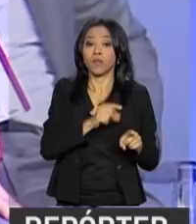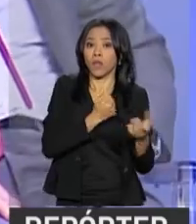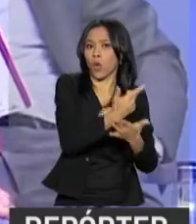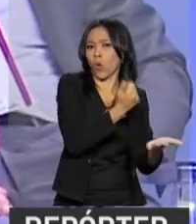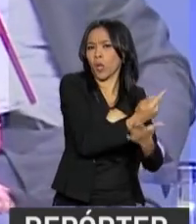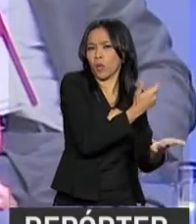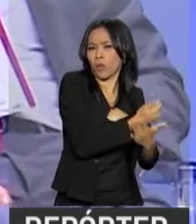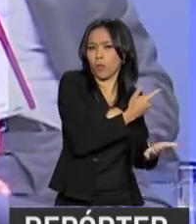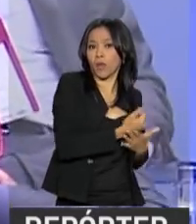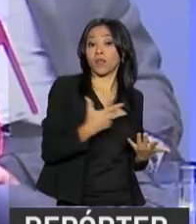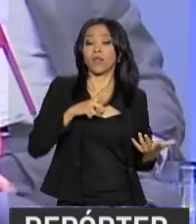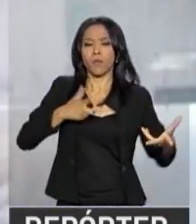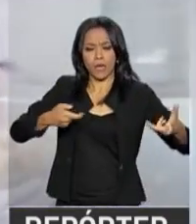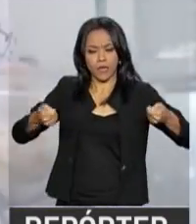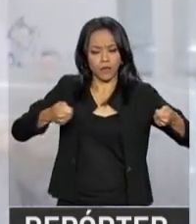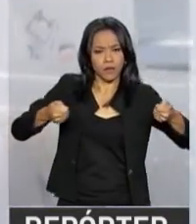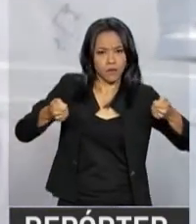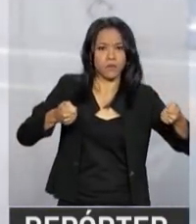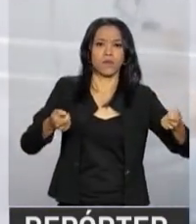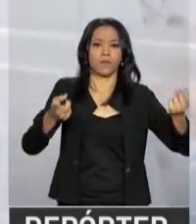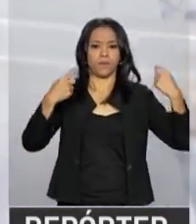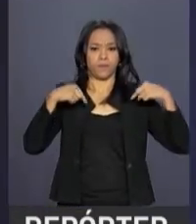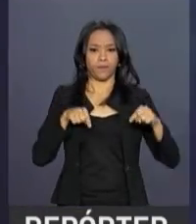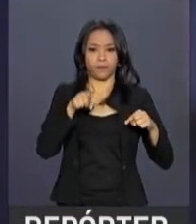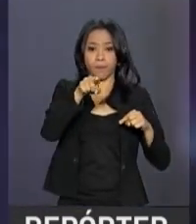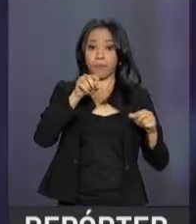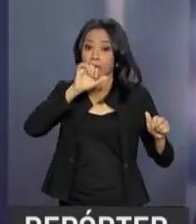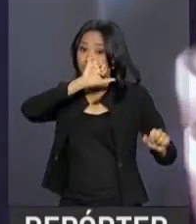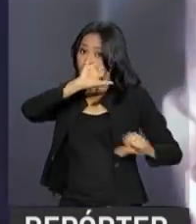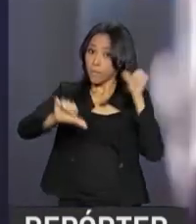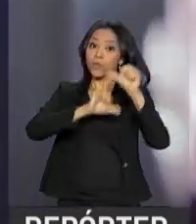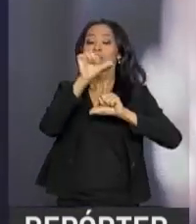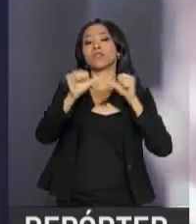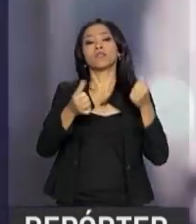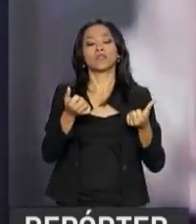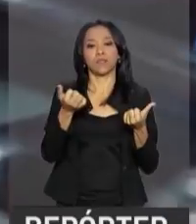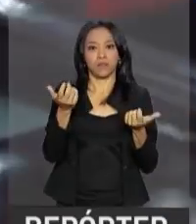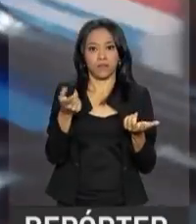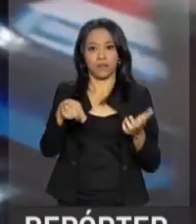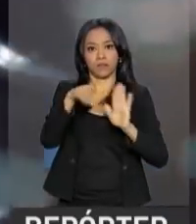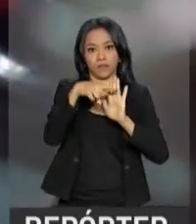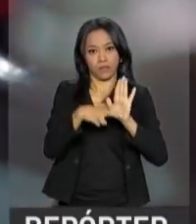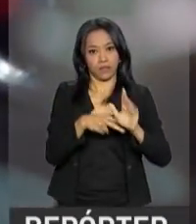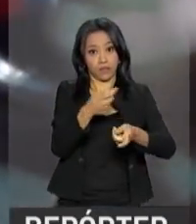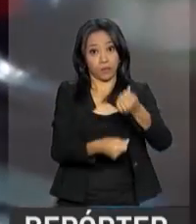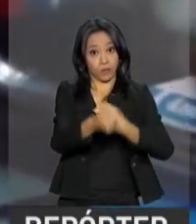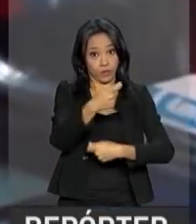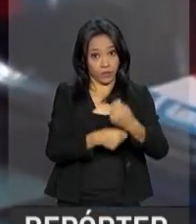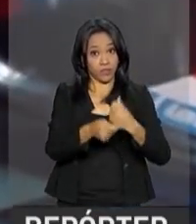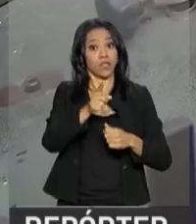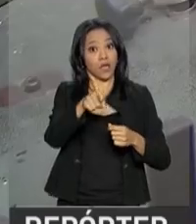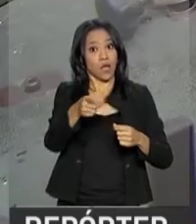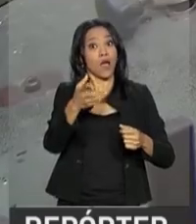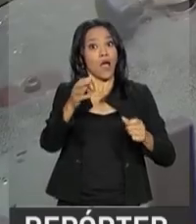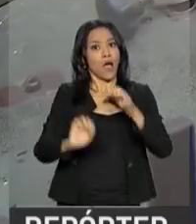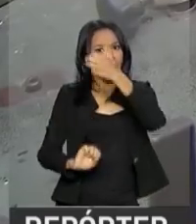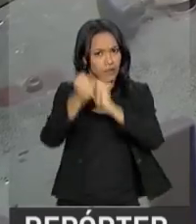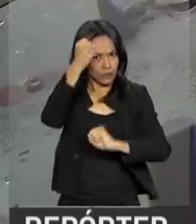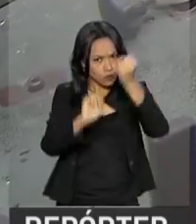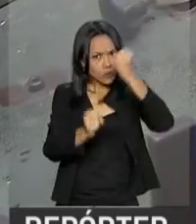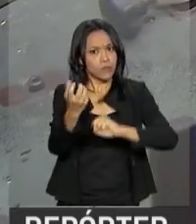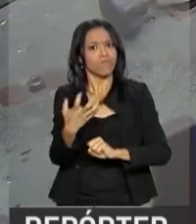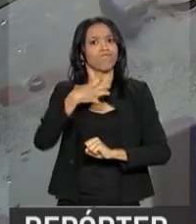do país é como todos os efeitos da mudança de rumo na política econômica foram sentidos na produção industrial em